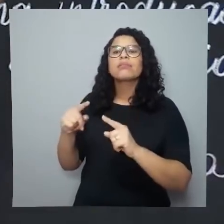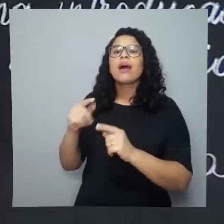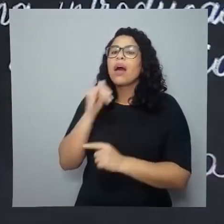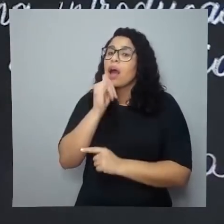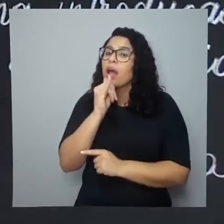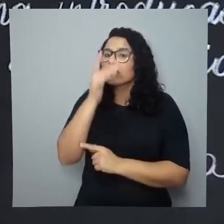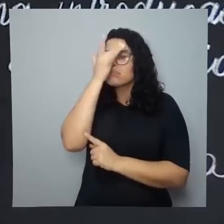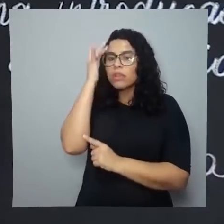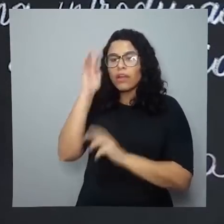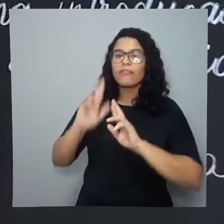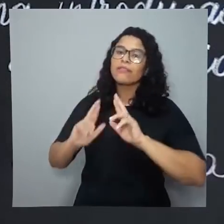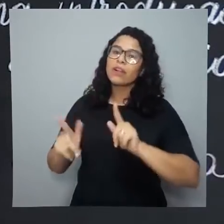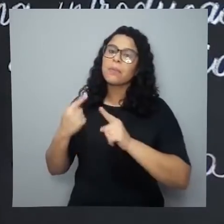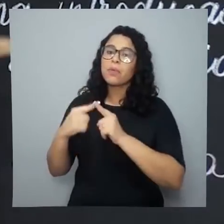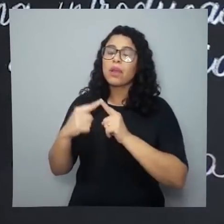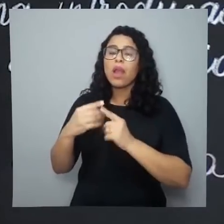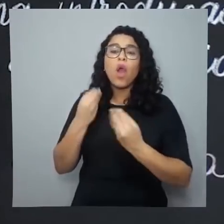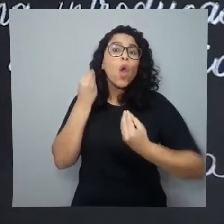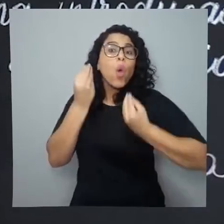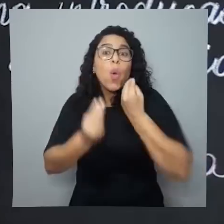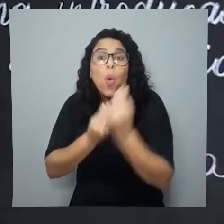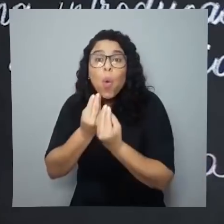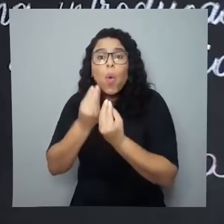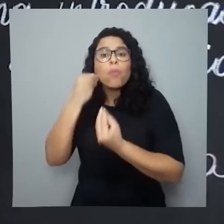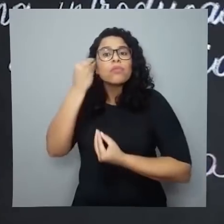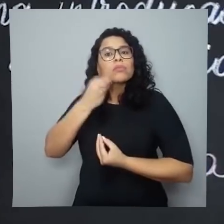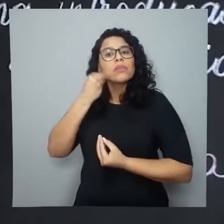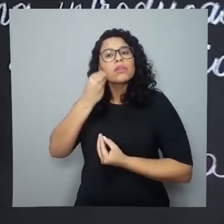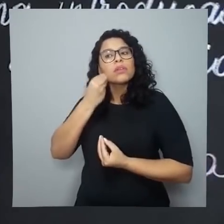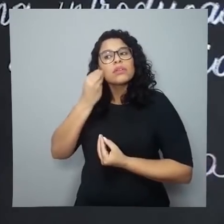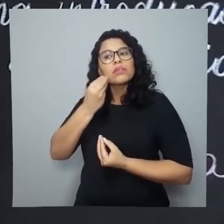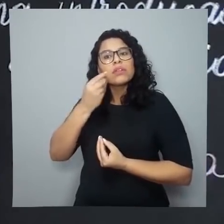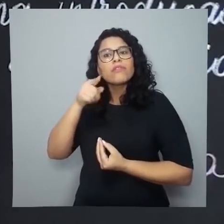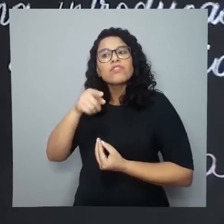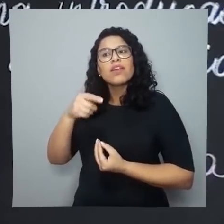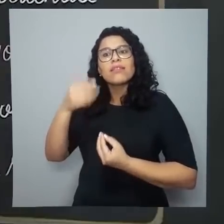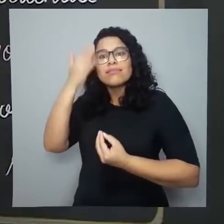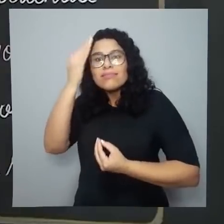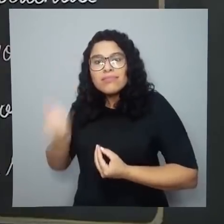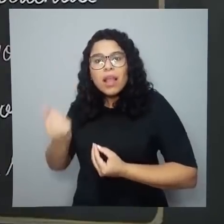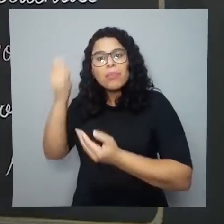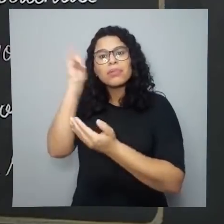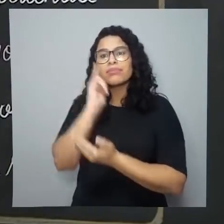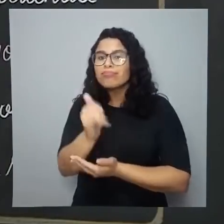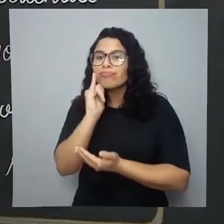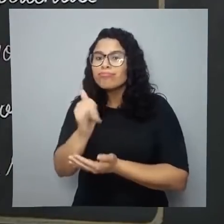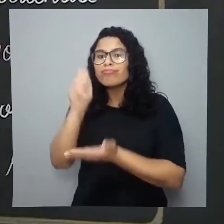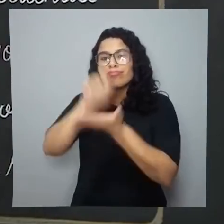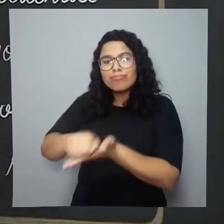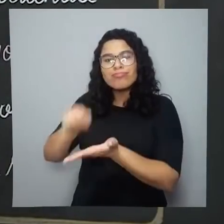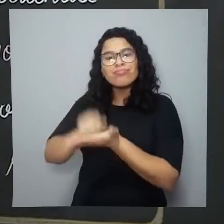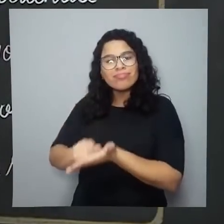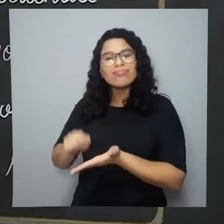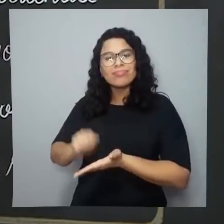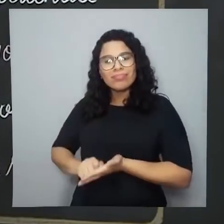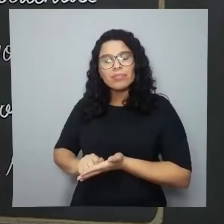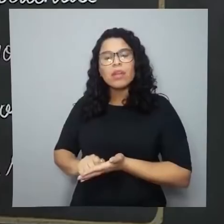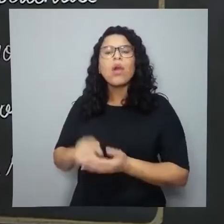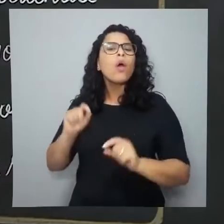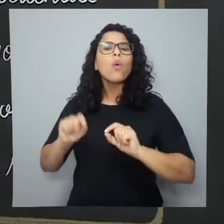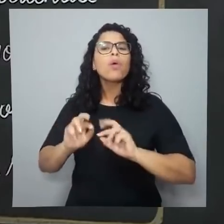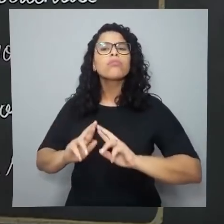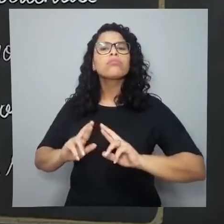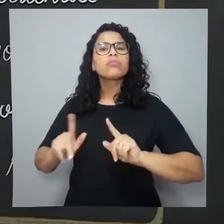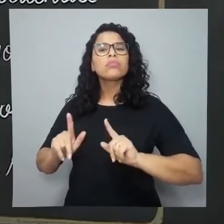experiência. Então, em termos de estrutura, é uma estrutura muito semelhante à do diário. Relato de experiências. O que vai variar